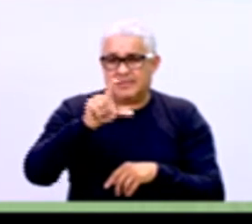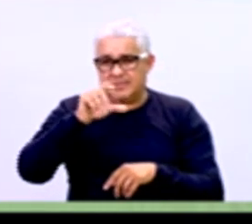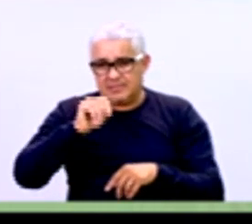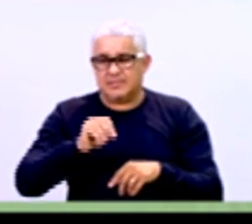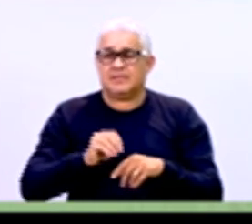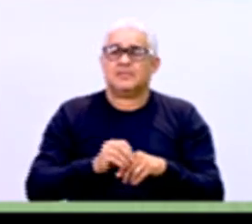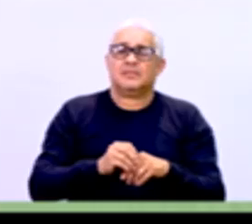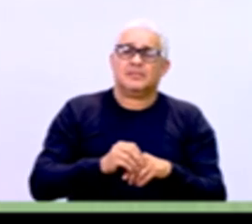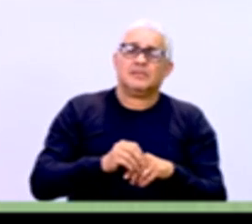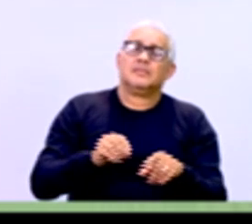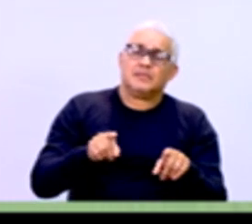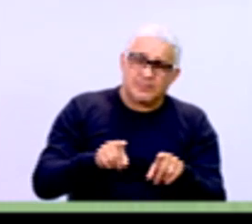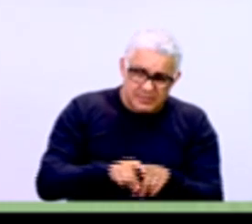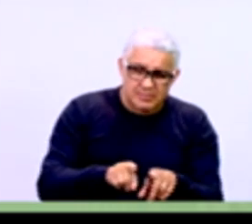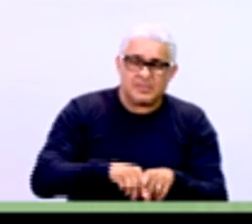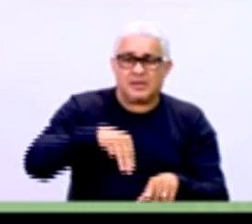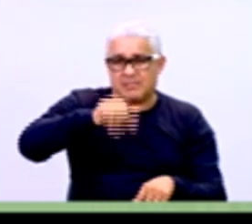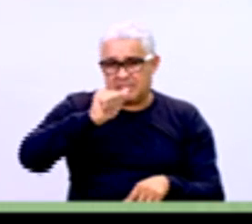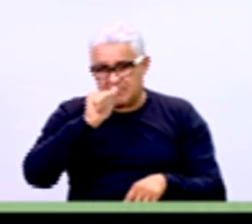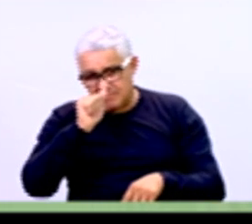oceanos, biodiversidade, etc.